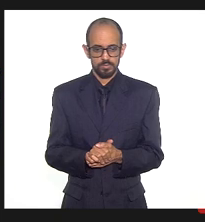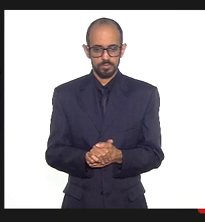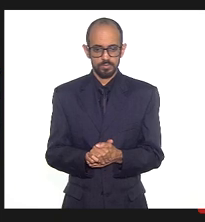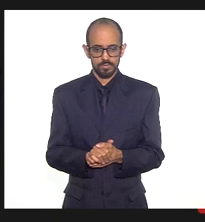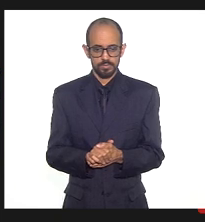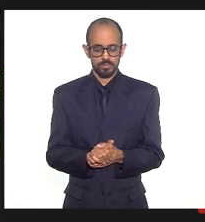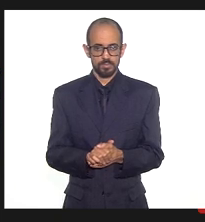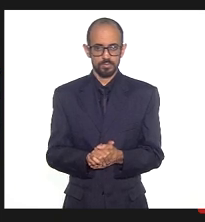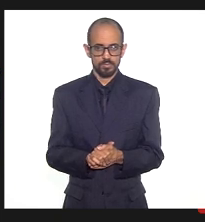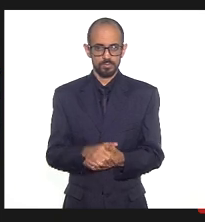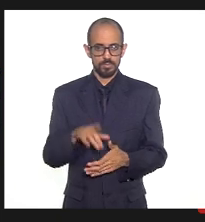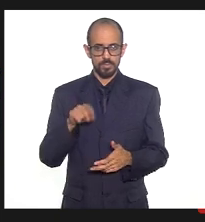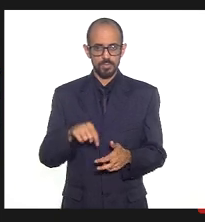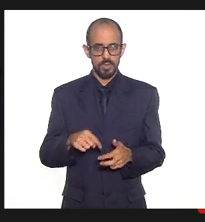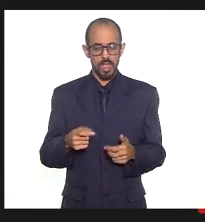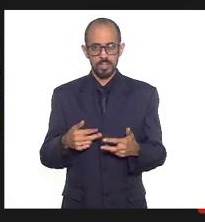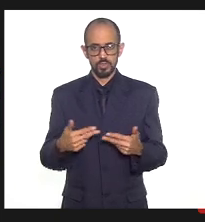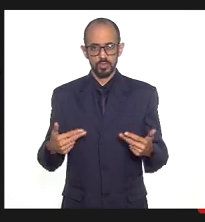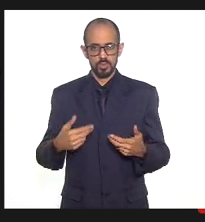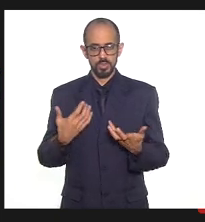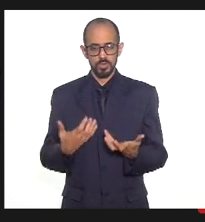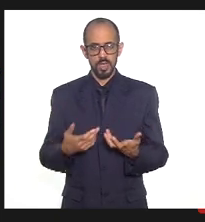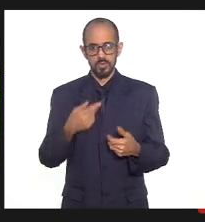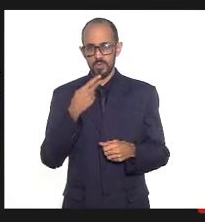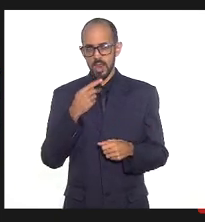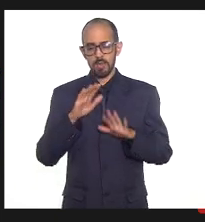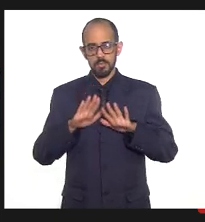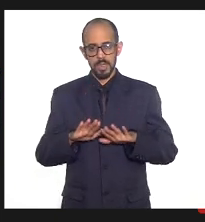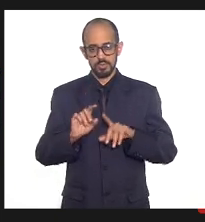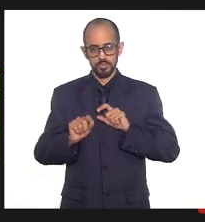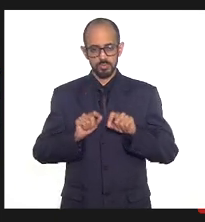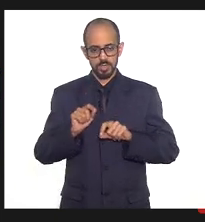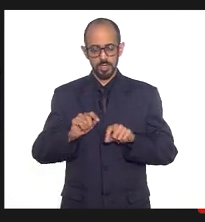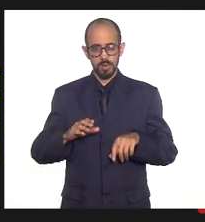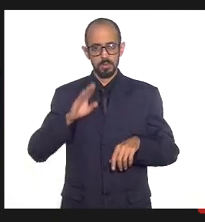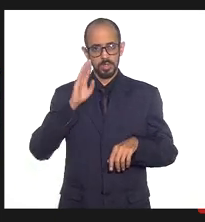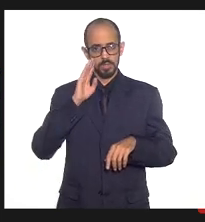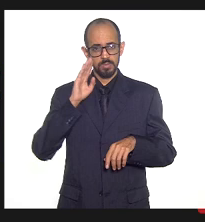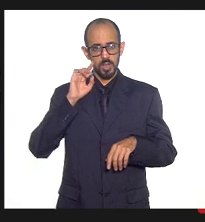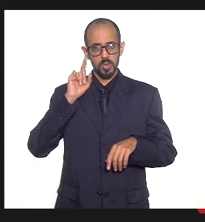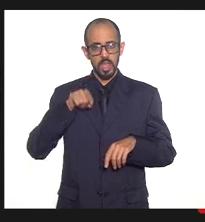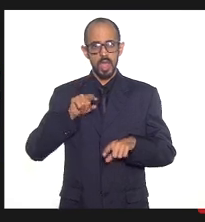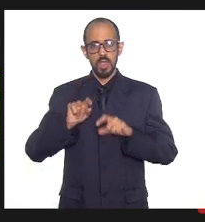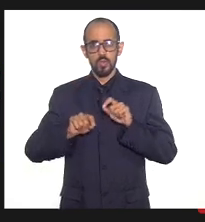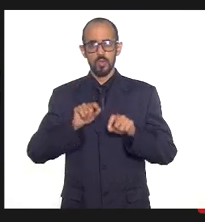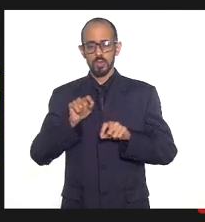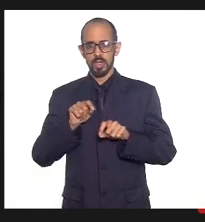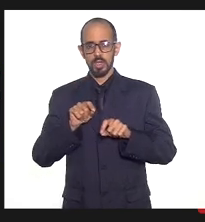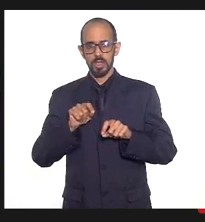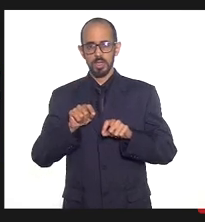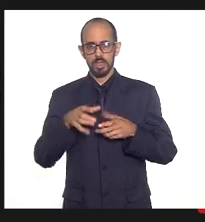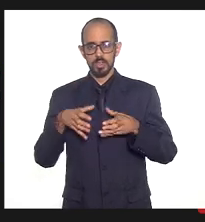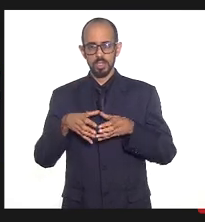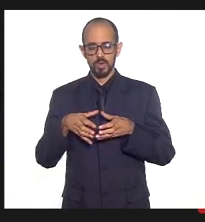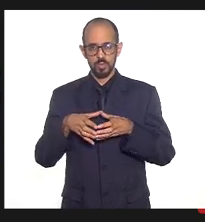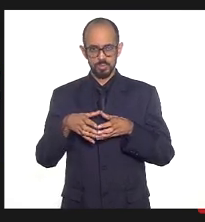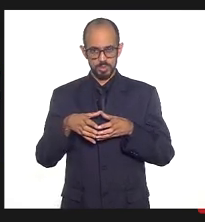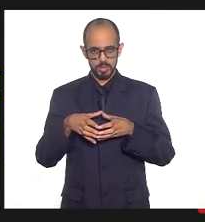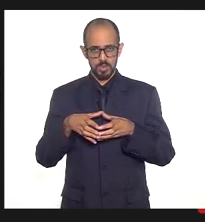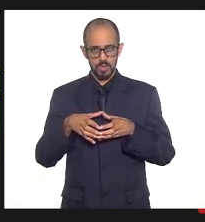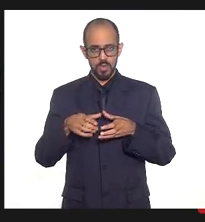era um pouco dessas demandas que eu queria falar, mas a principal demanda é essa, que esta frente... Ela